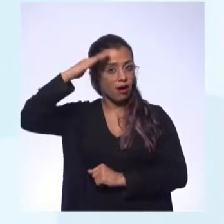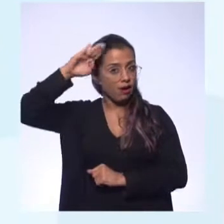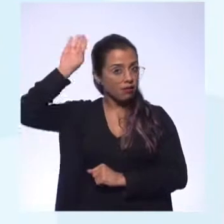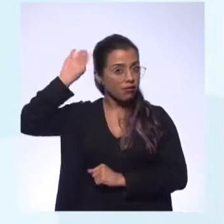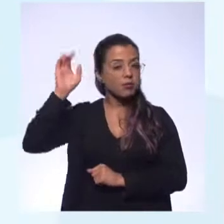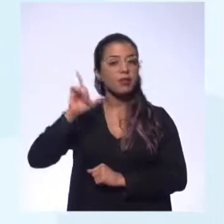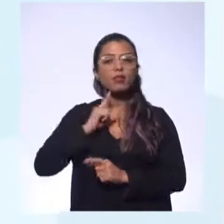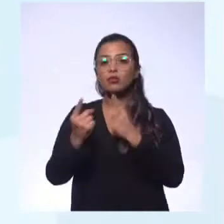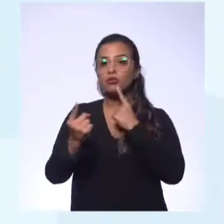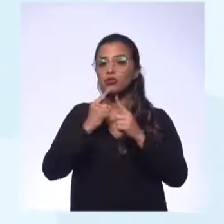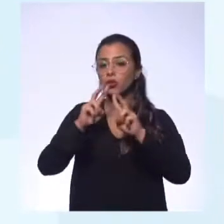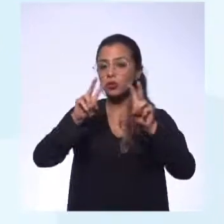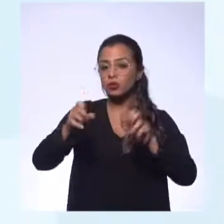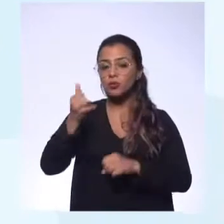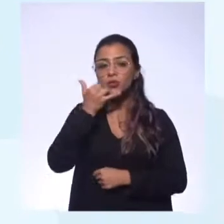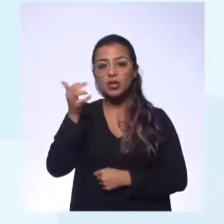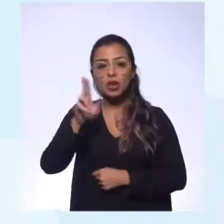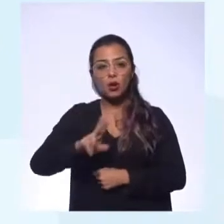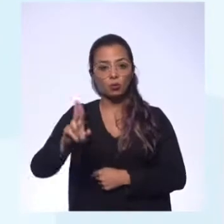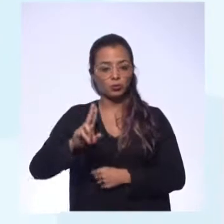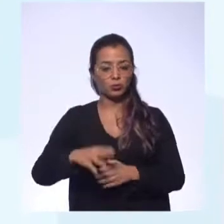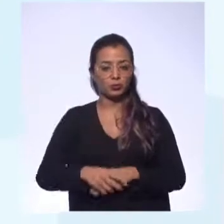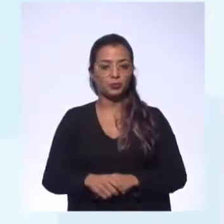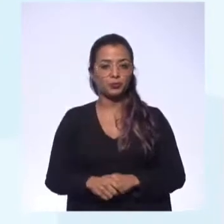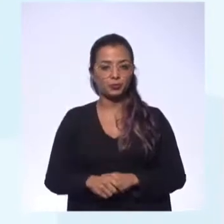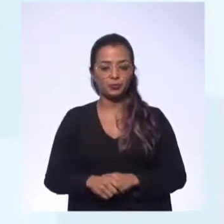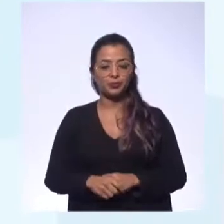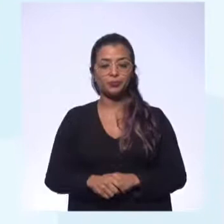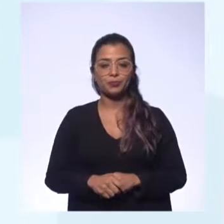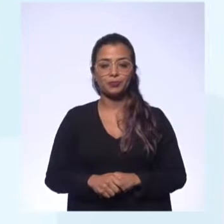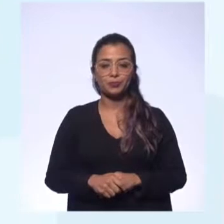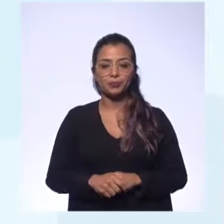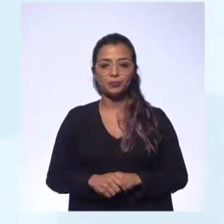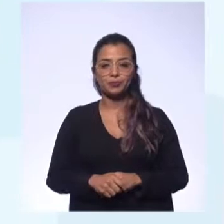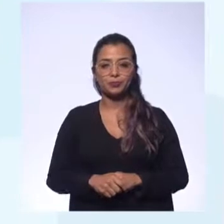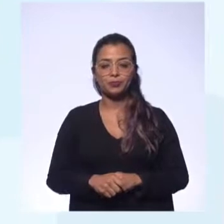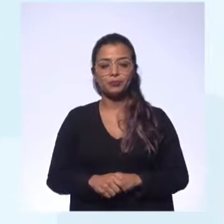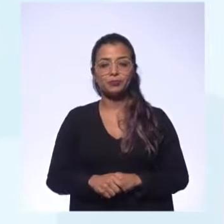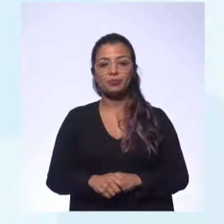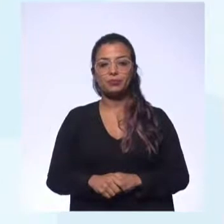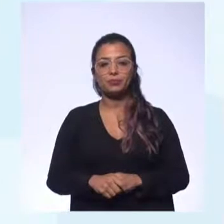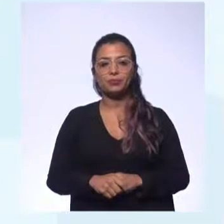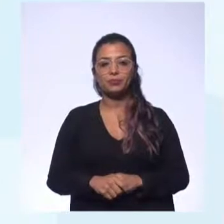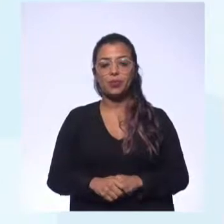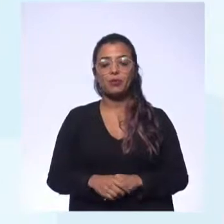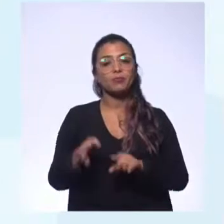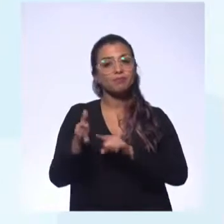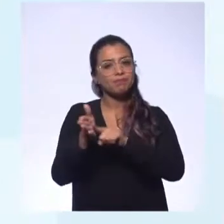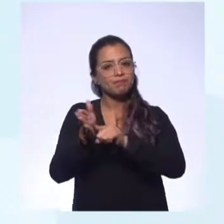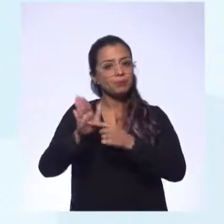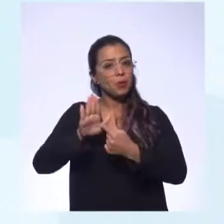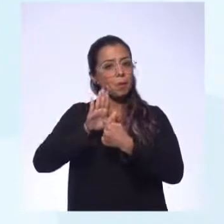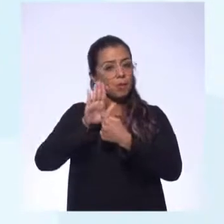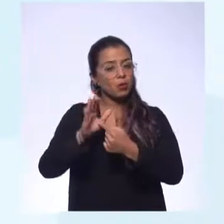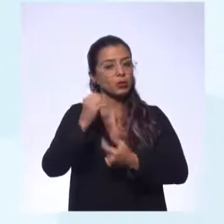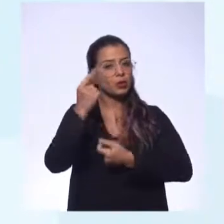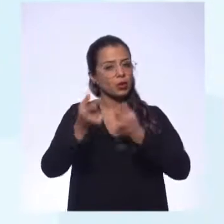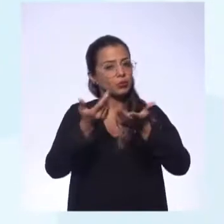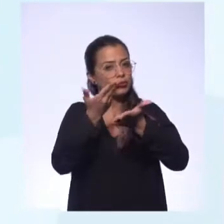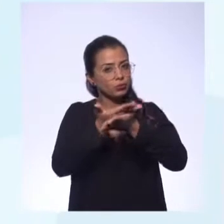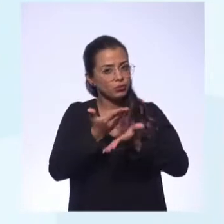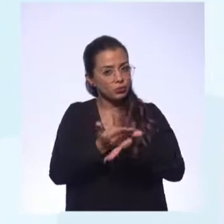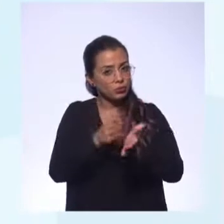com o tema do uso de telefones celulares. Ele busca expor alguns estudos publicados em livros